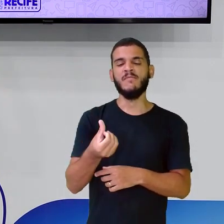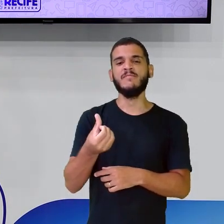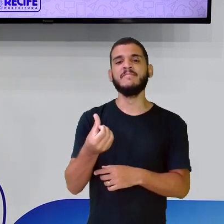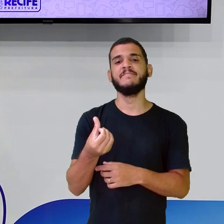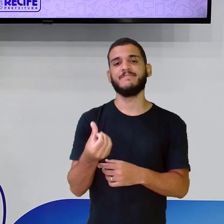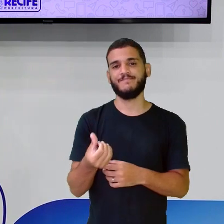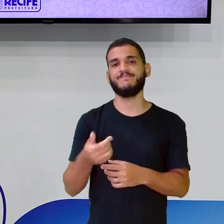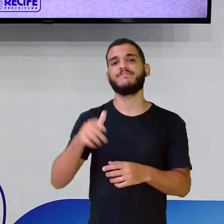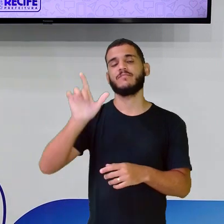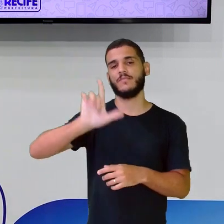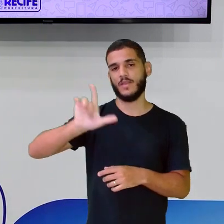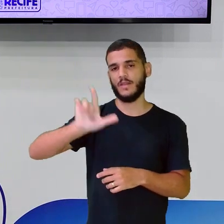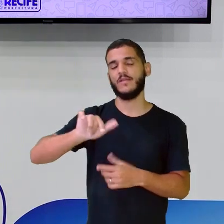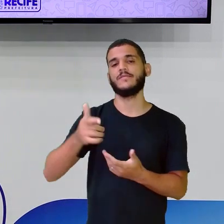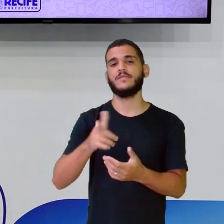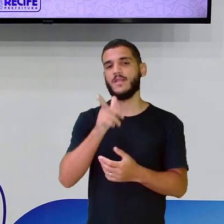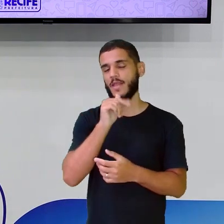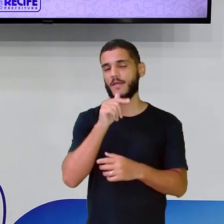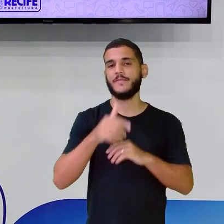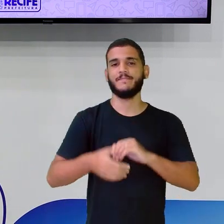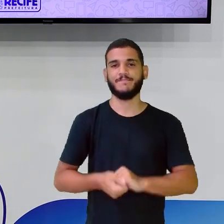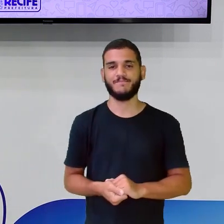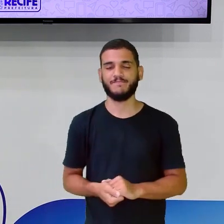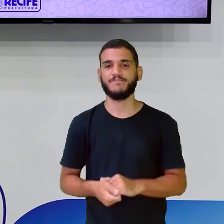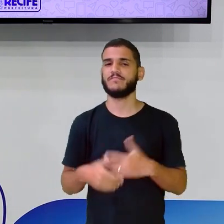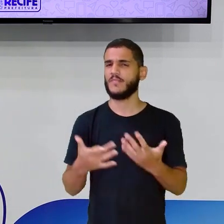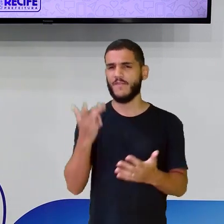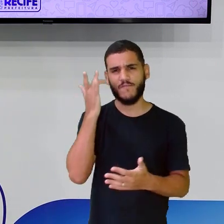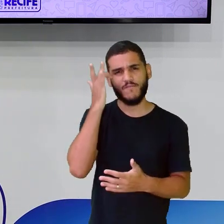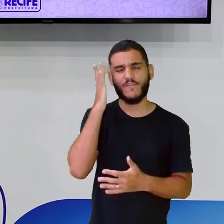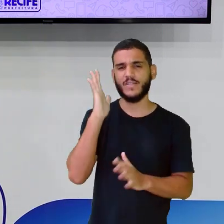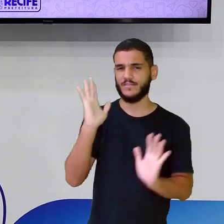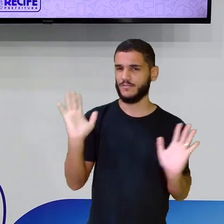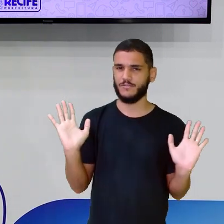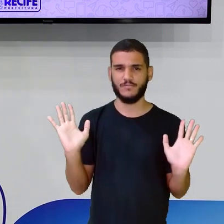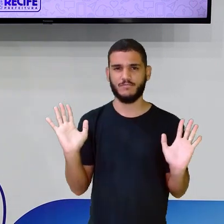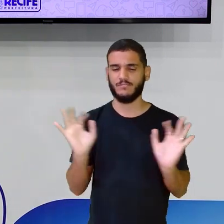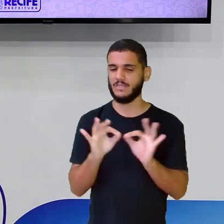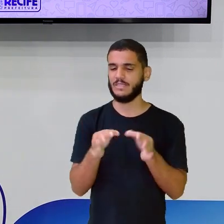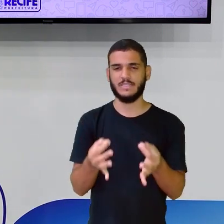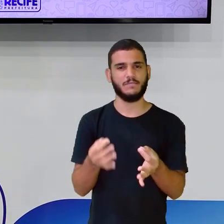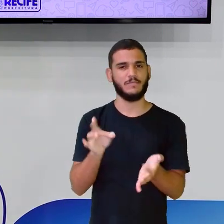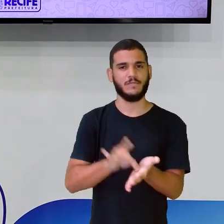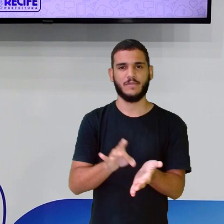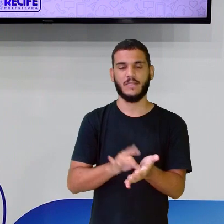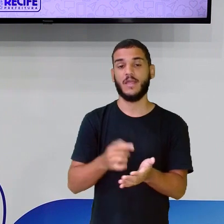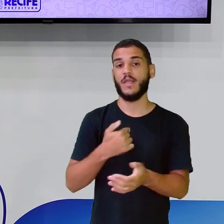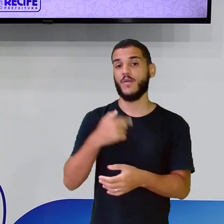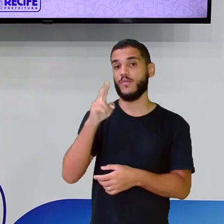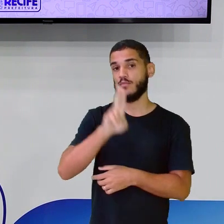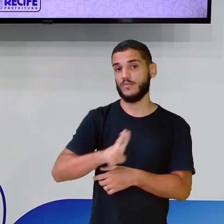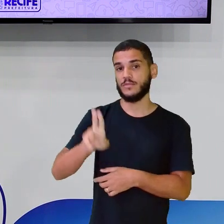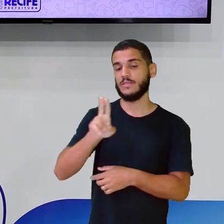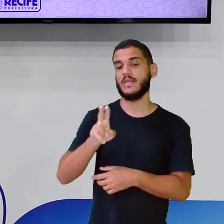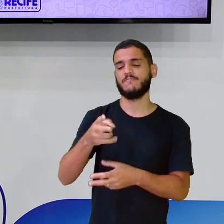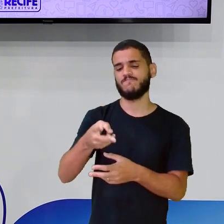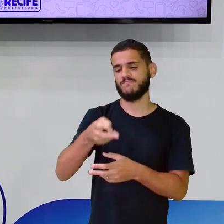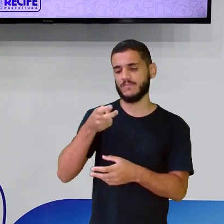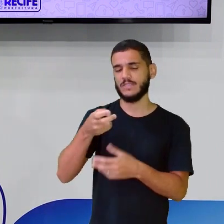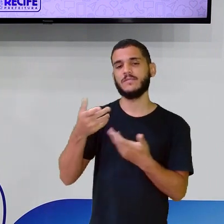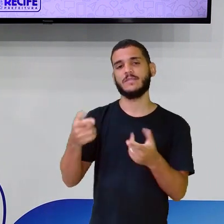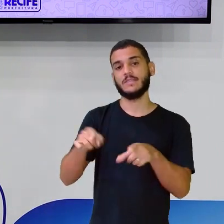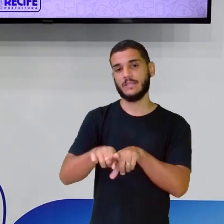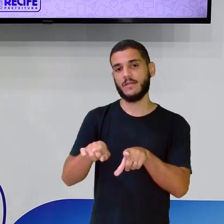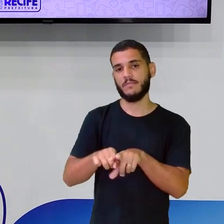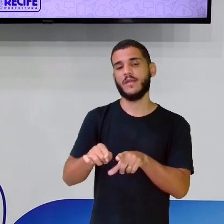69,6 litros de água. Fácil, fácil demais. Usei a interpretação